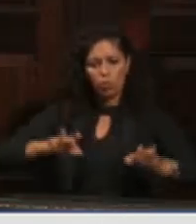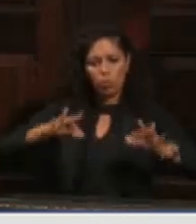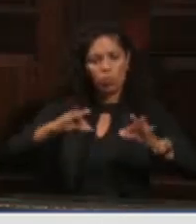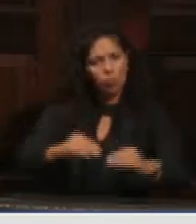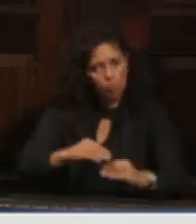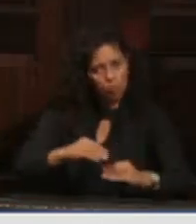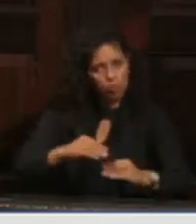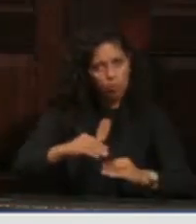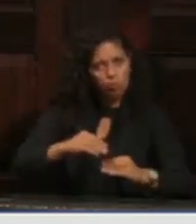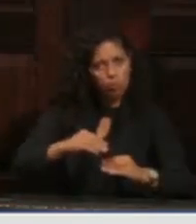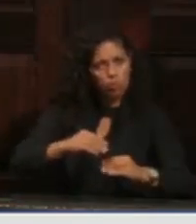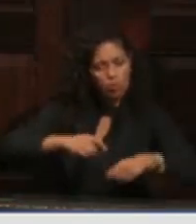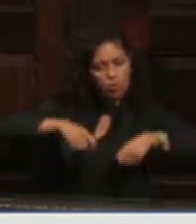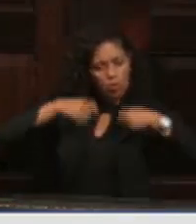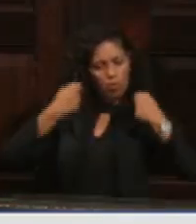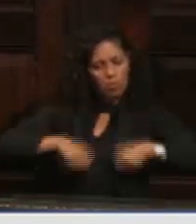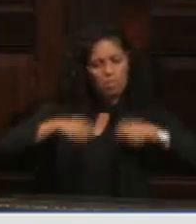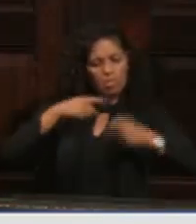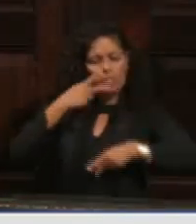repitam